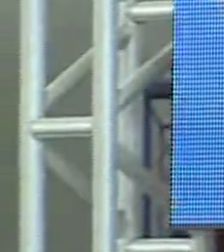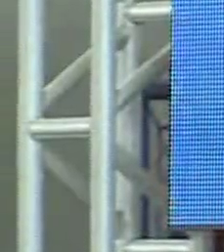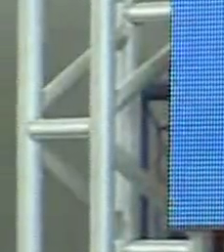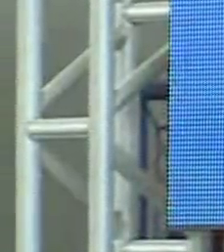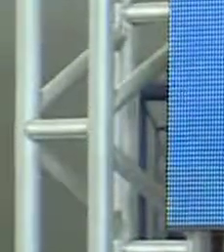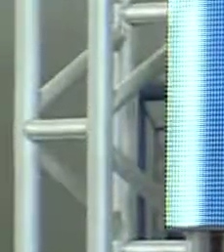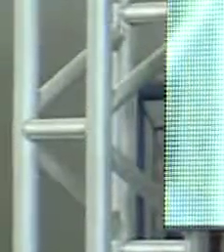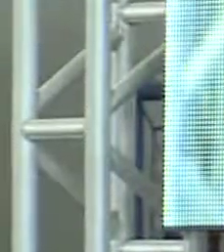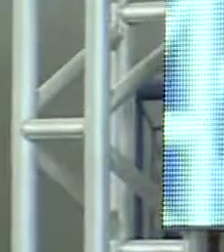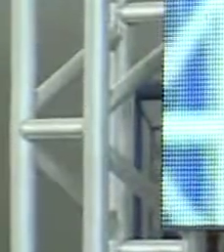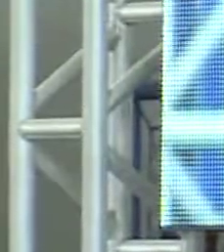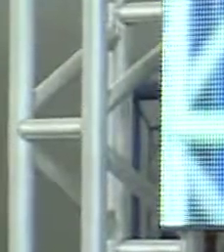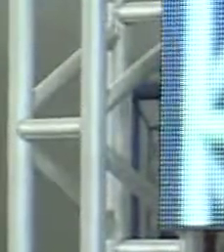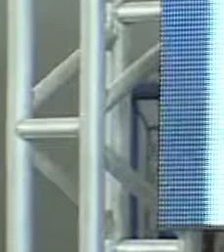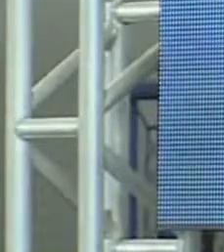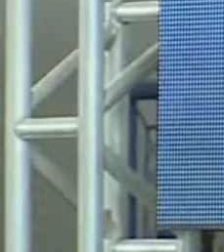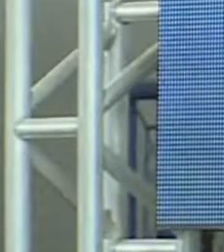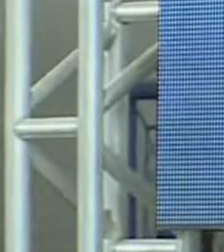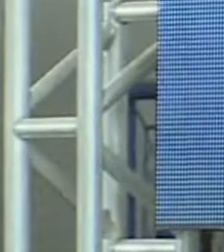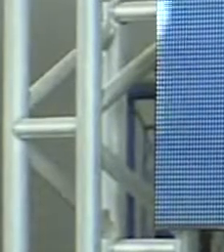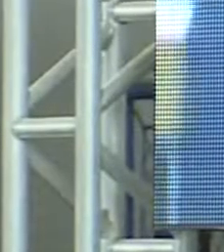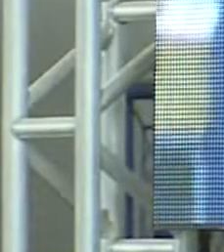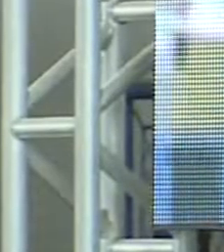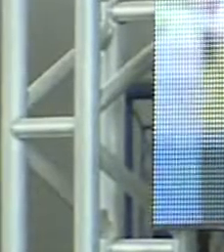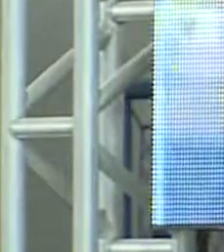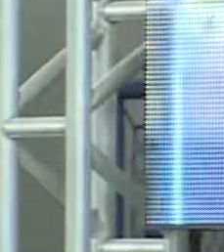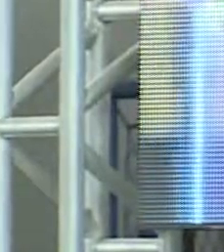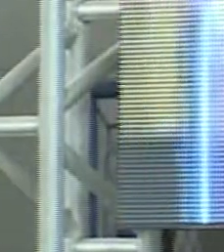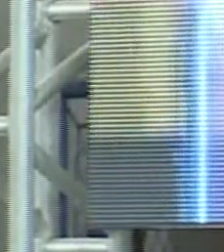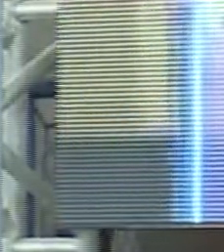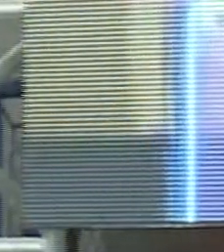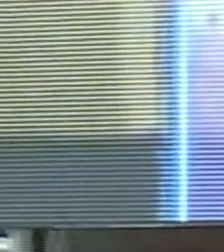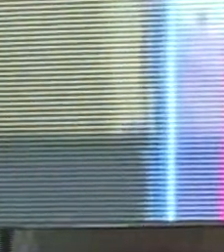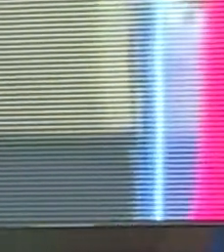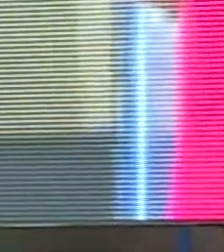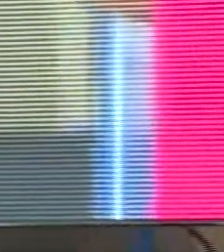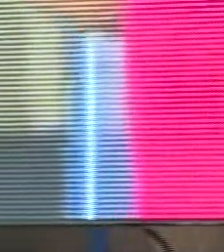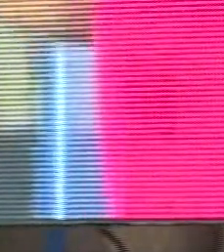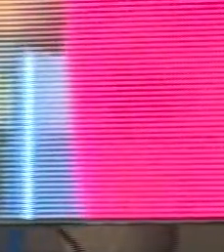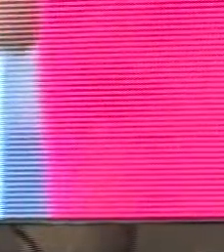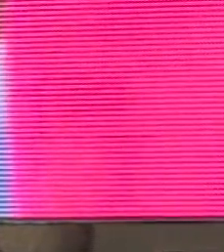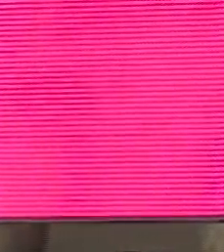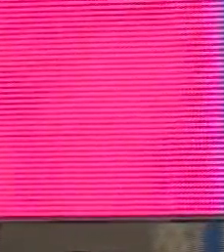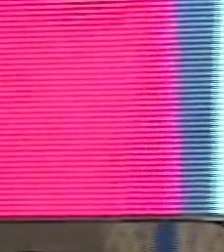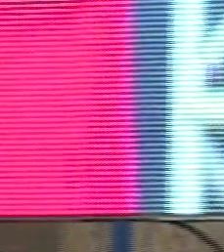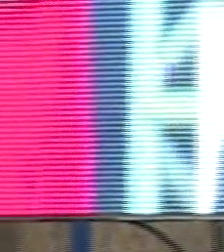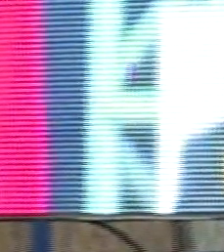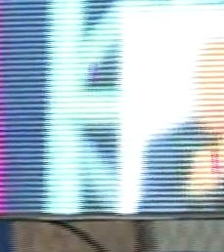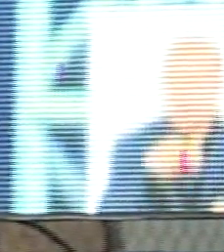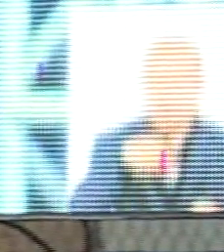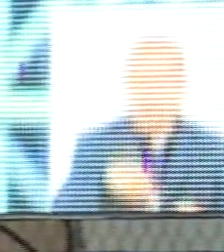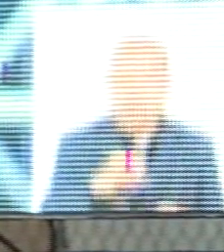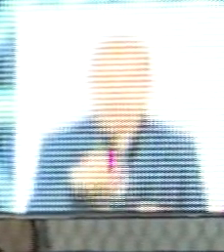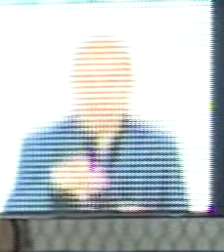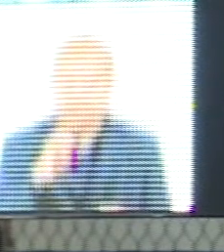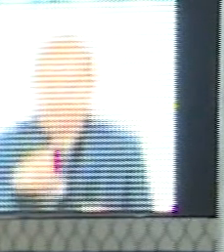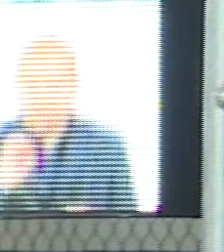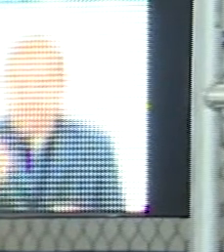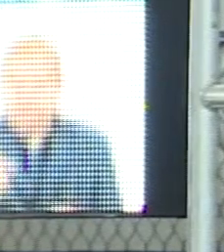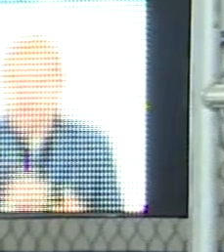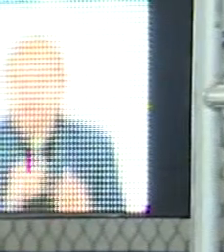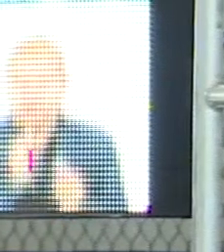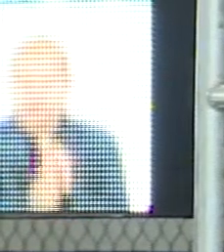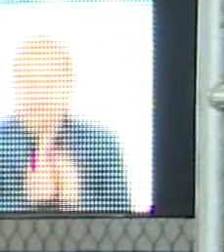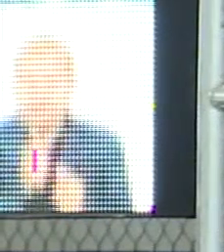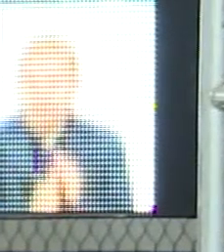aminoácido metionina é abundante no arroz e pouco encontrado no feijão. A tabela seguinte